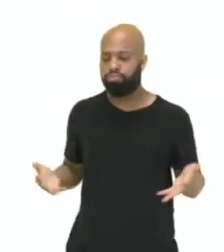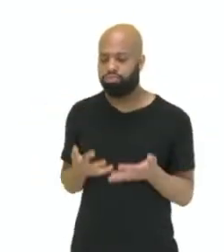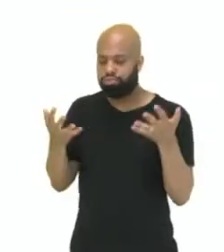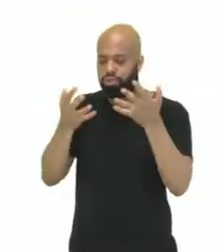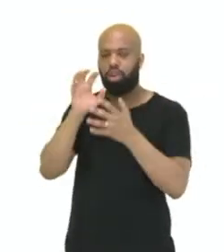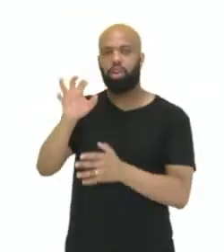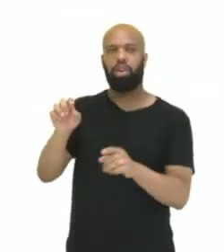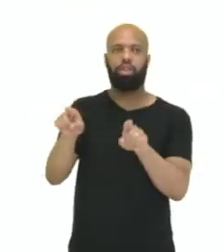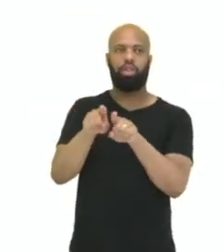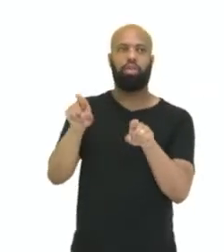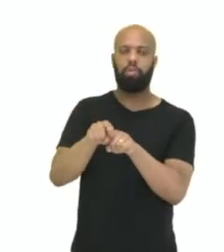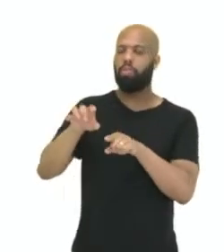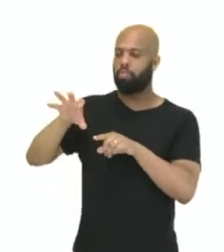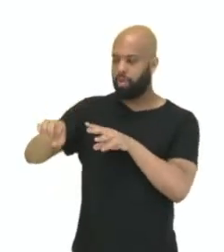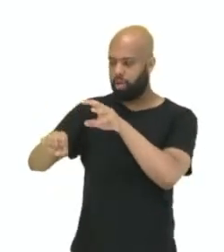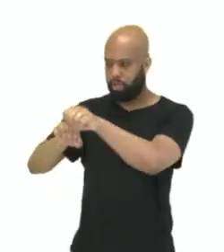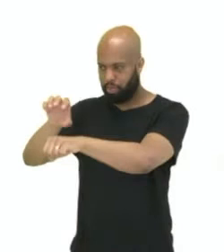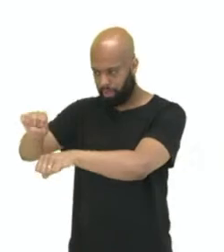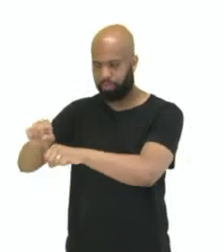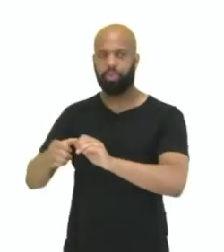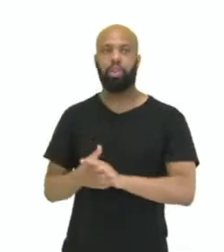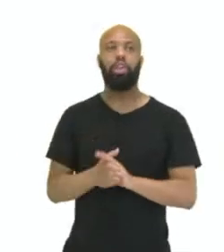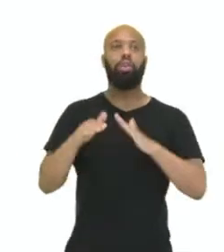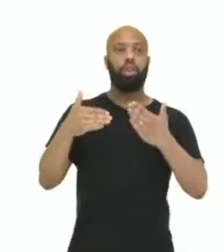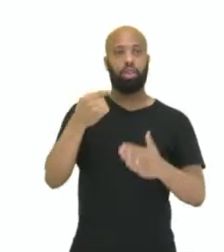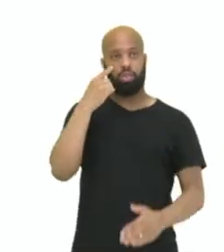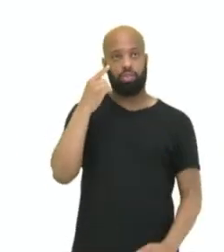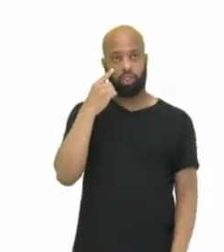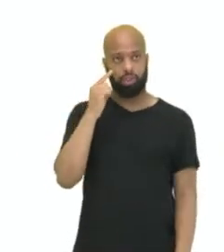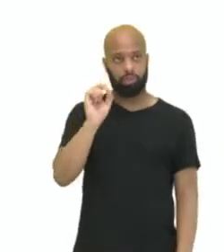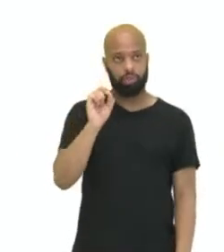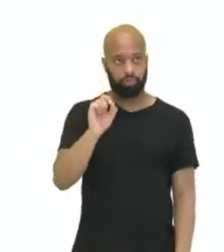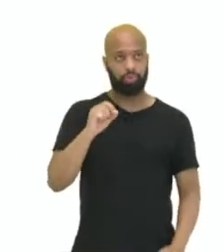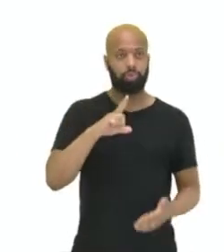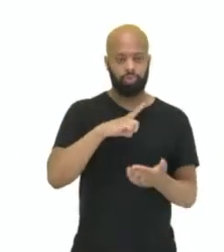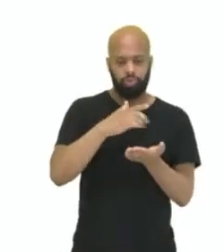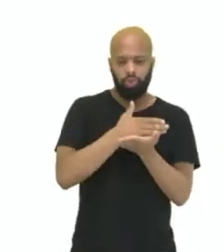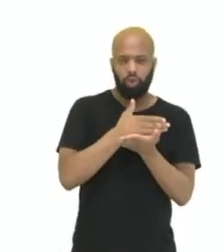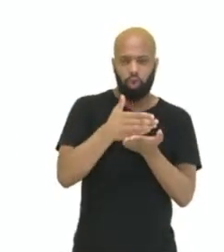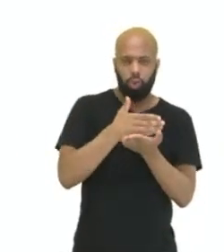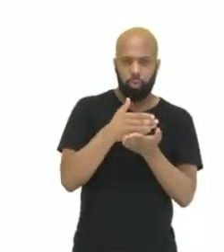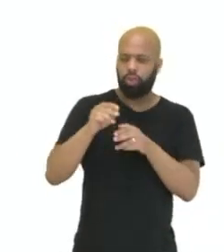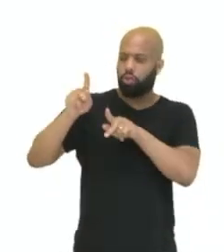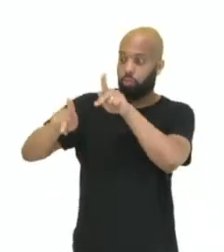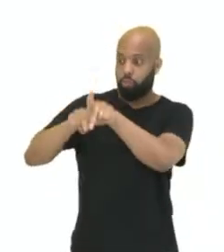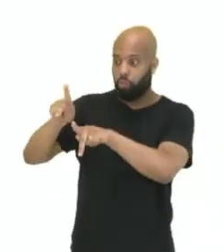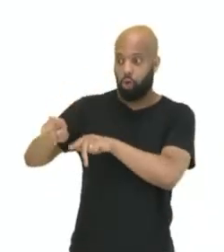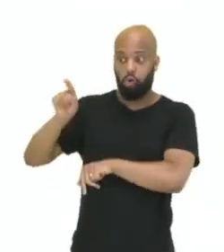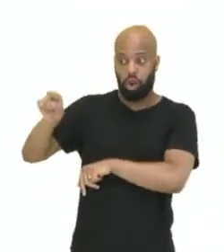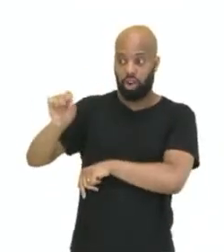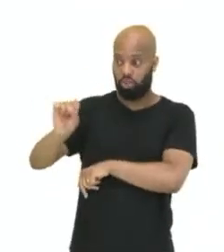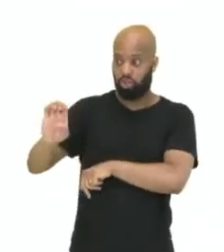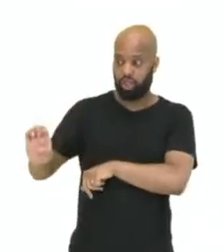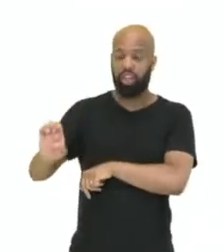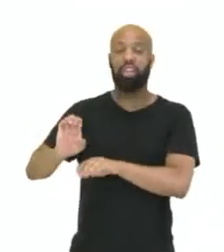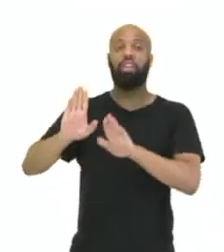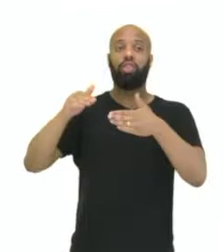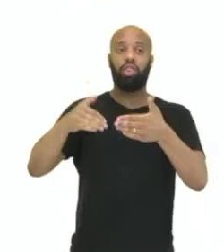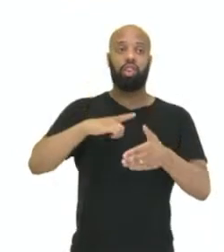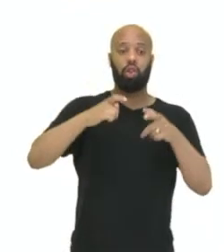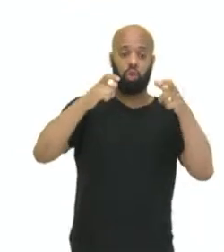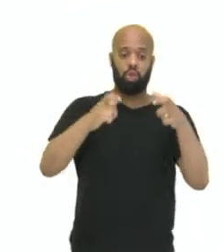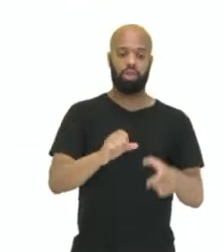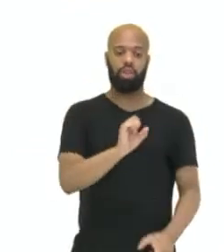essa ocupação? E aí pensamos então ali no início do povoamento do sudeste. São Vicente,